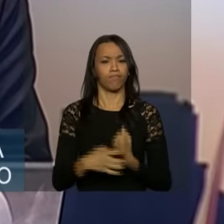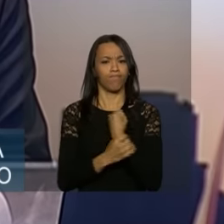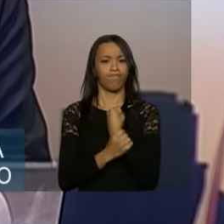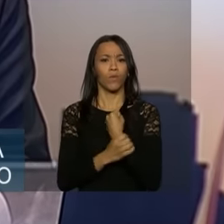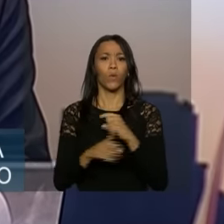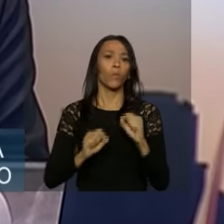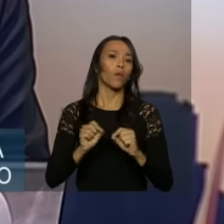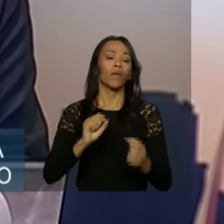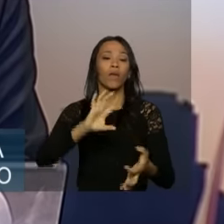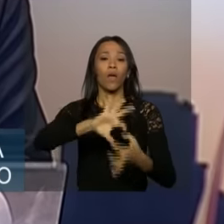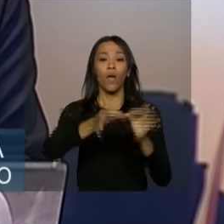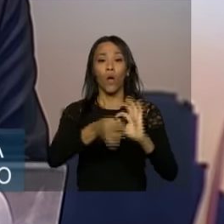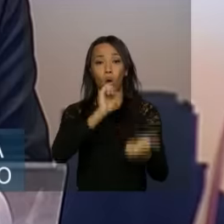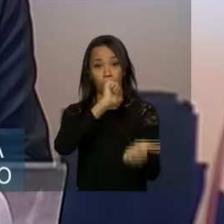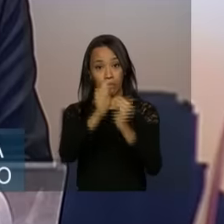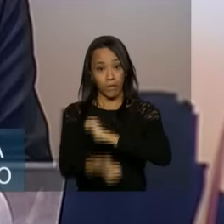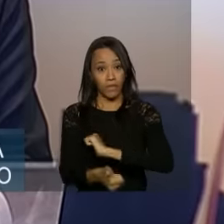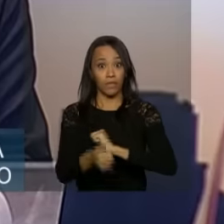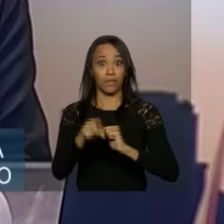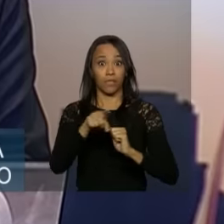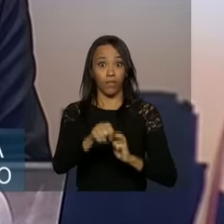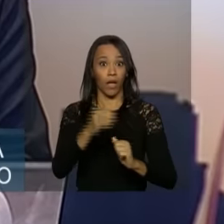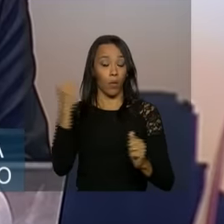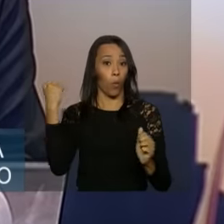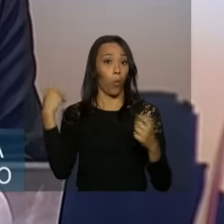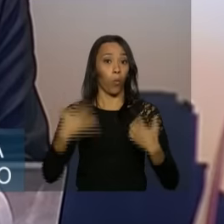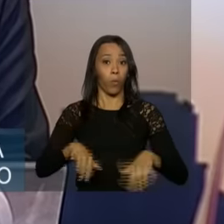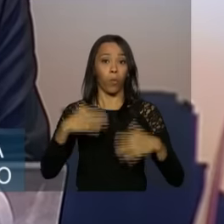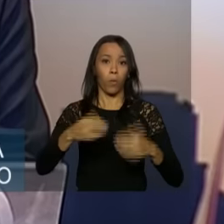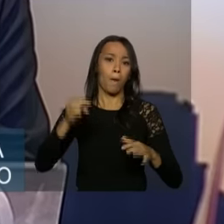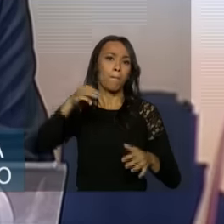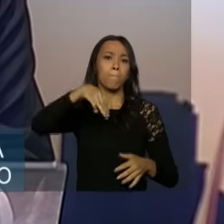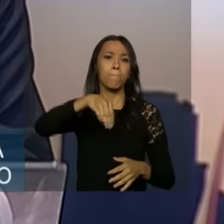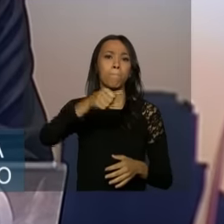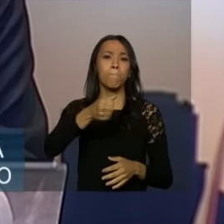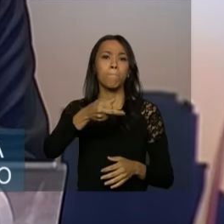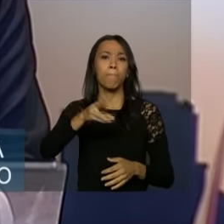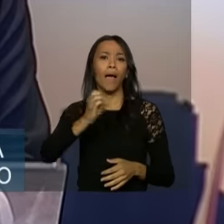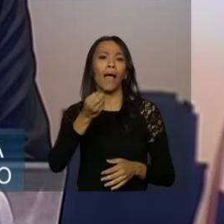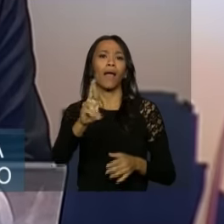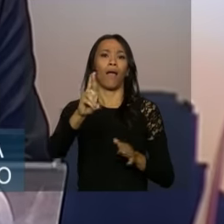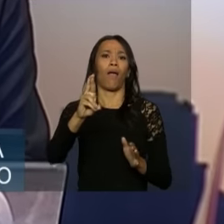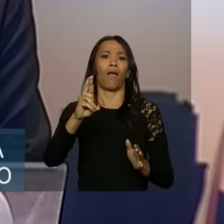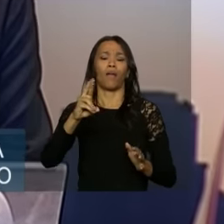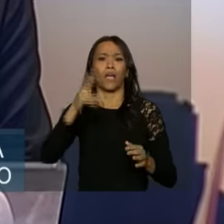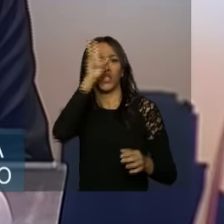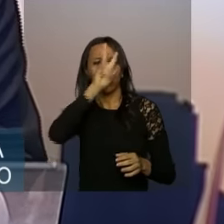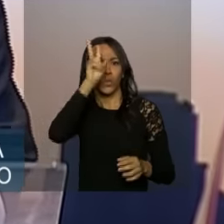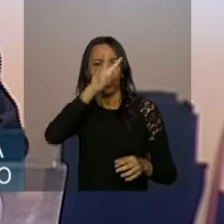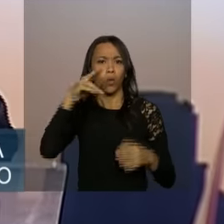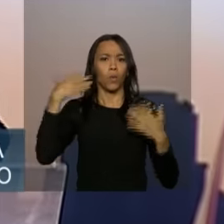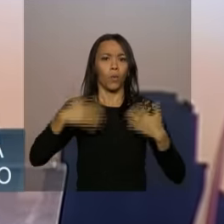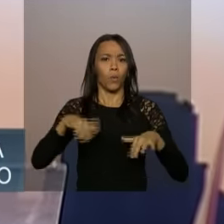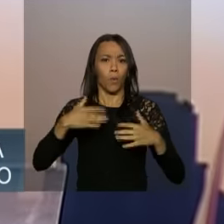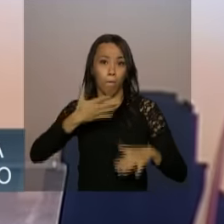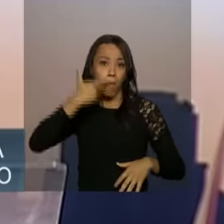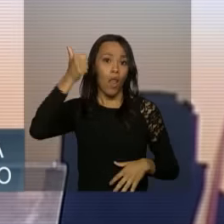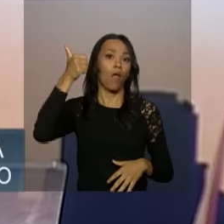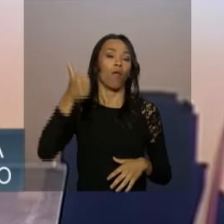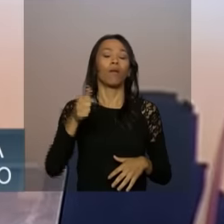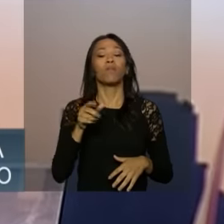das Olimpíadas que vai marcar época e história, não só por ser a melhor até agora, mas por ser